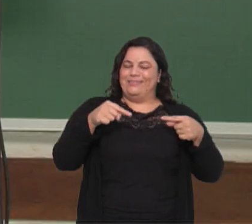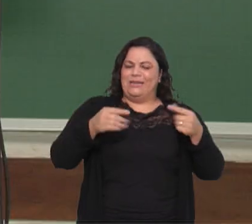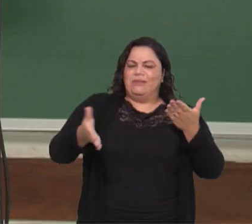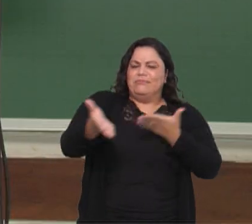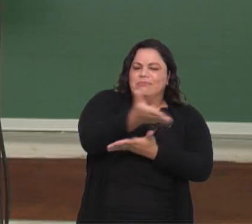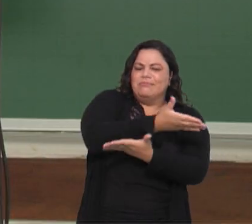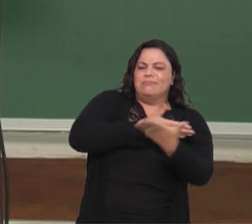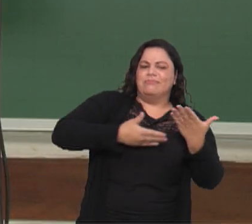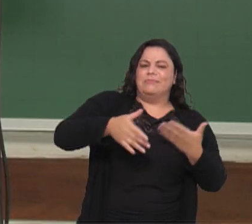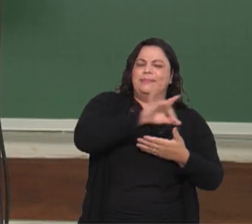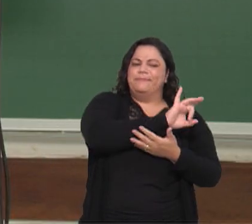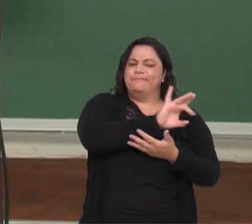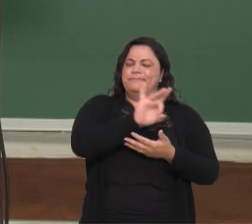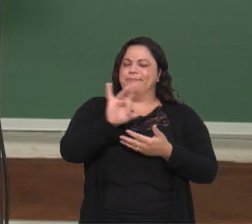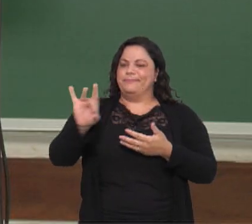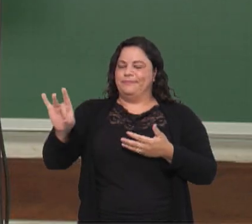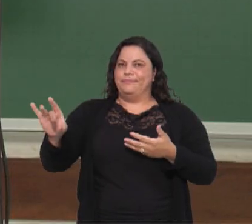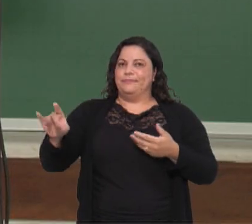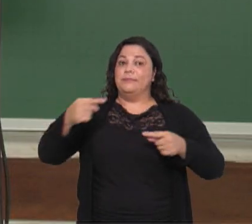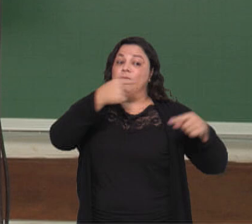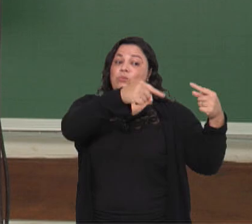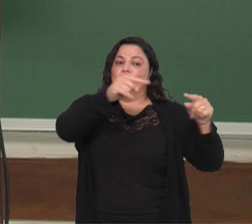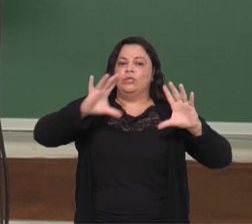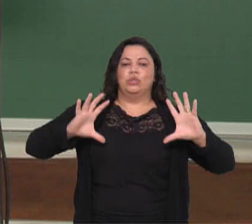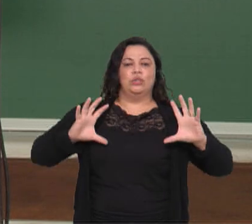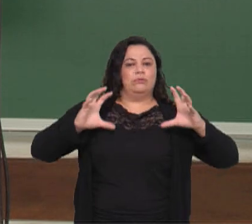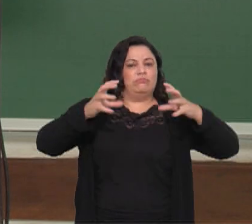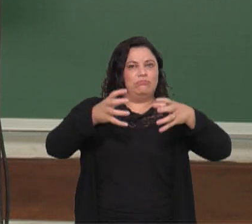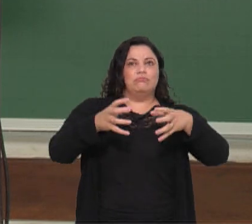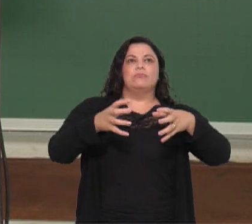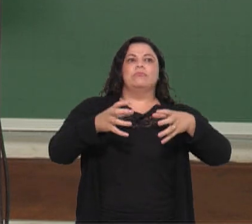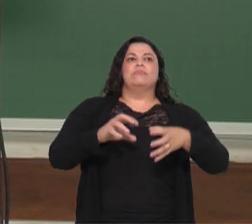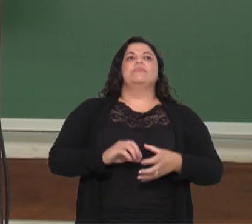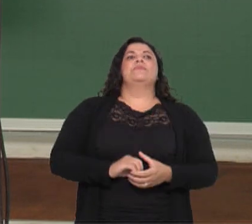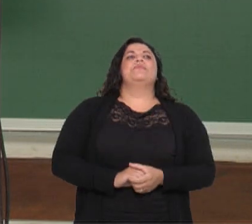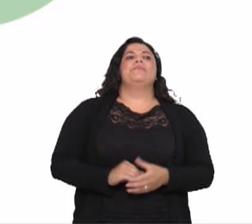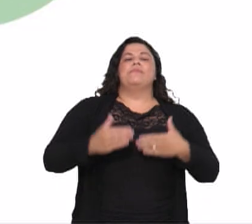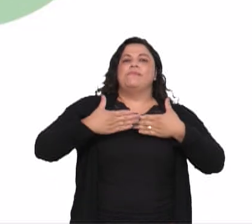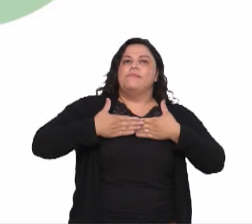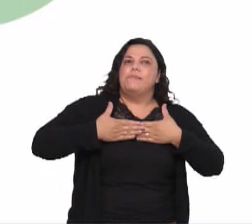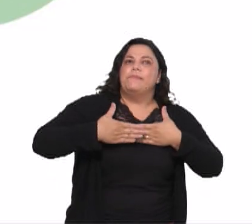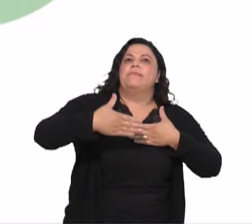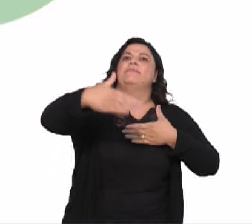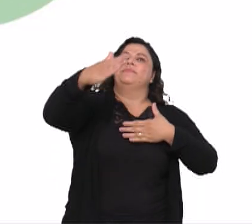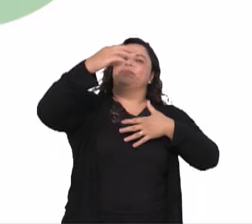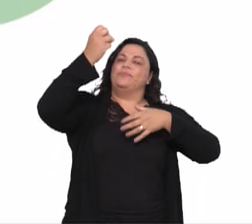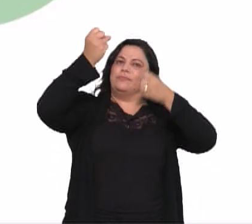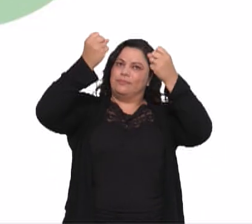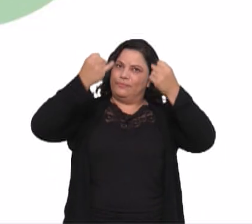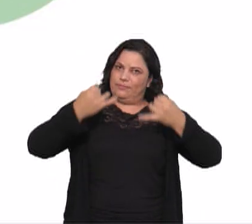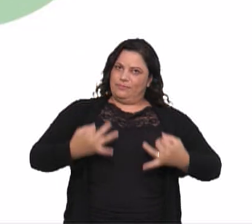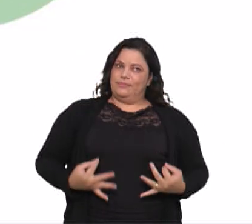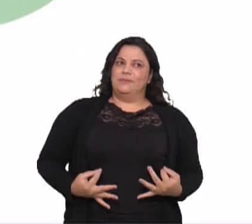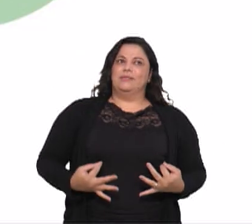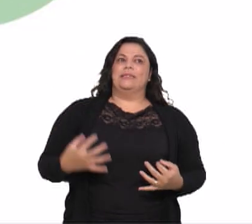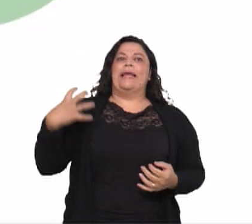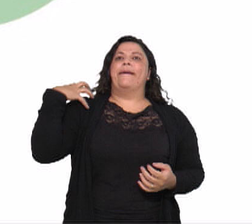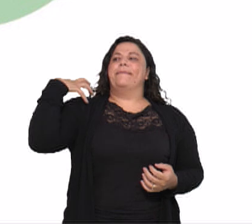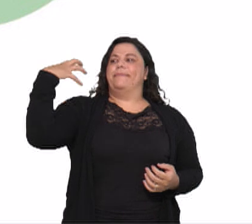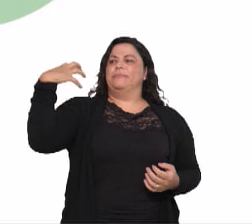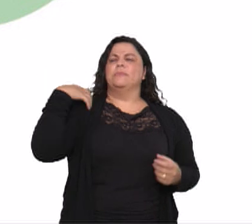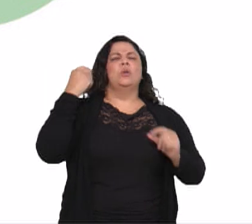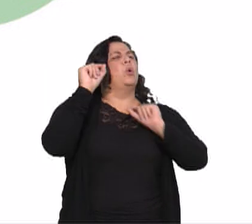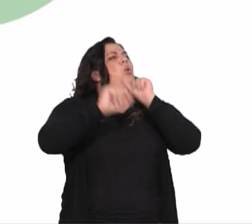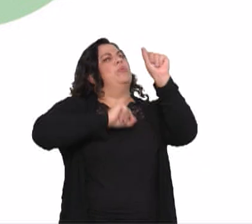e política vai ser a busca do bem coletivo. Tá? Então, a partir disso, aí, Platão vai explicar um pouquinho ali como seria a